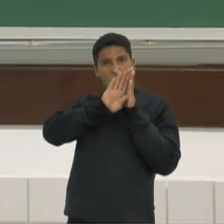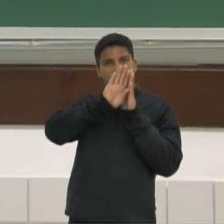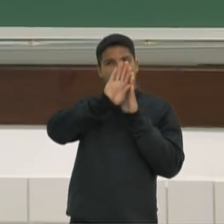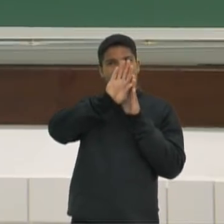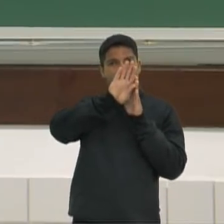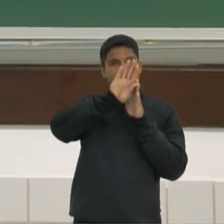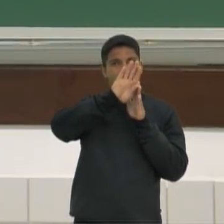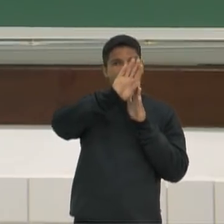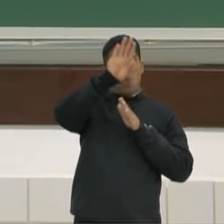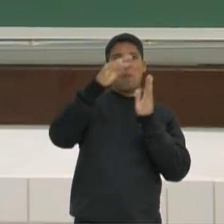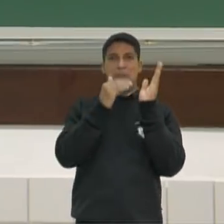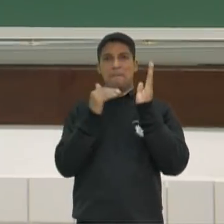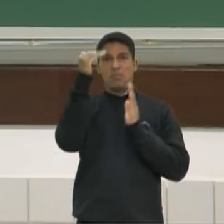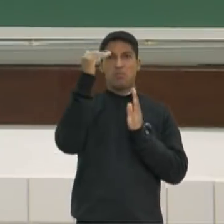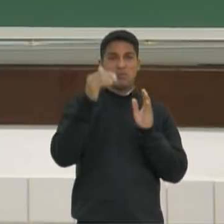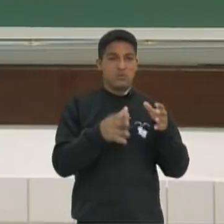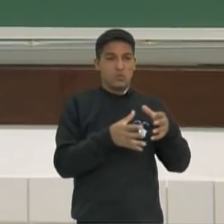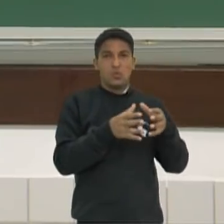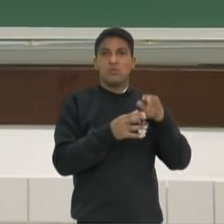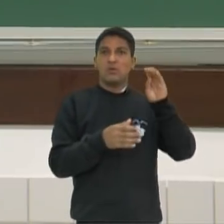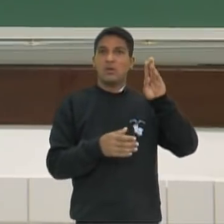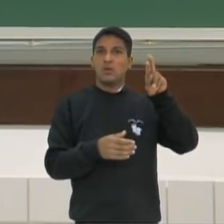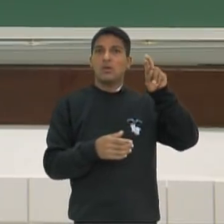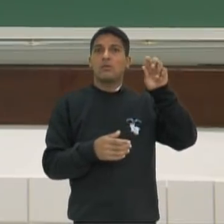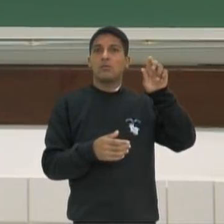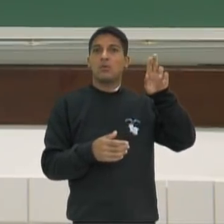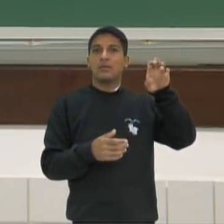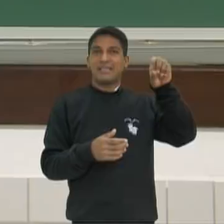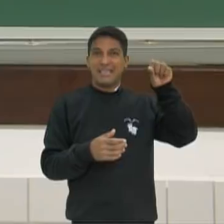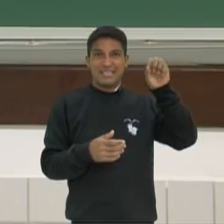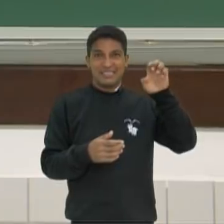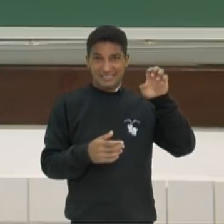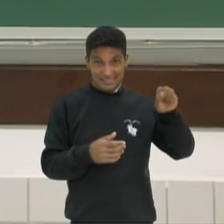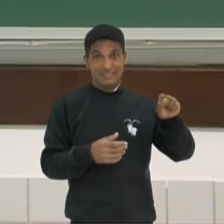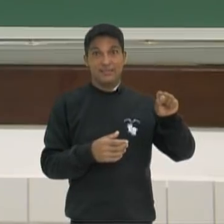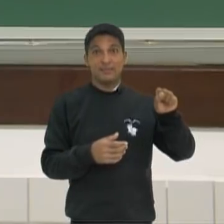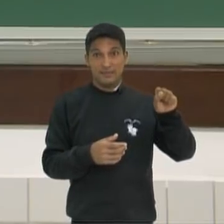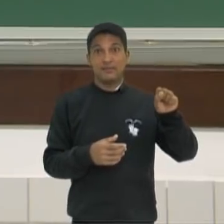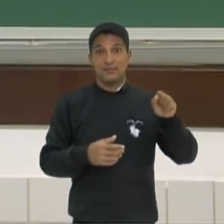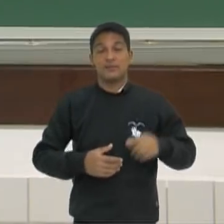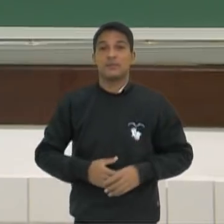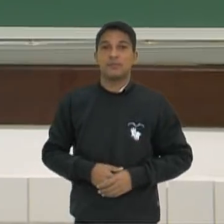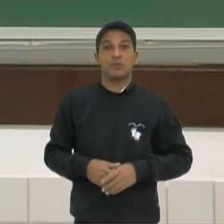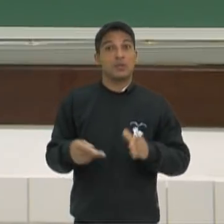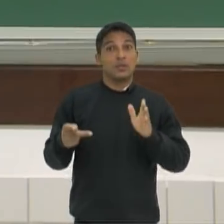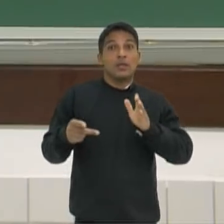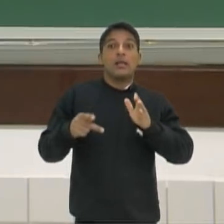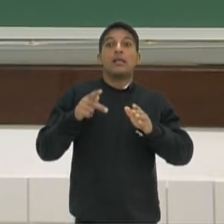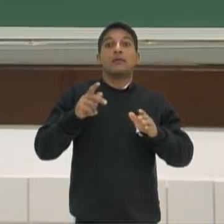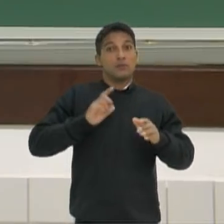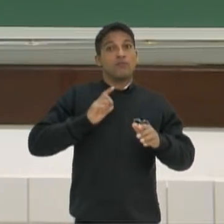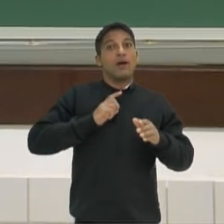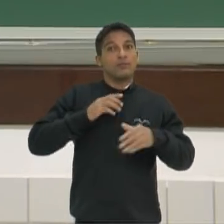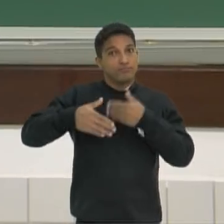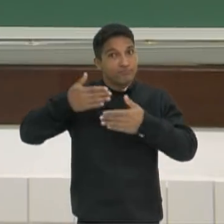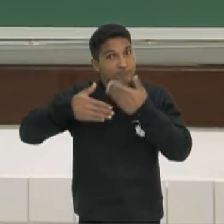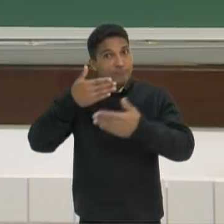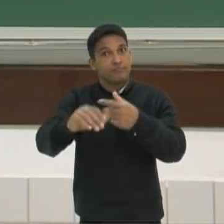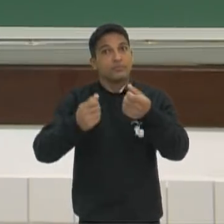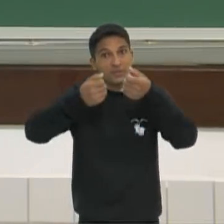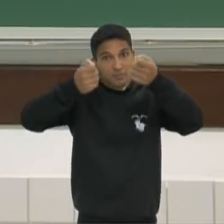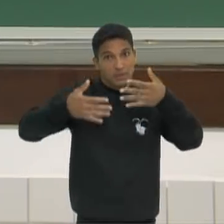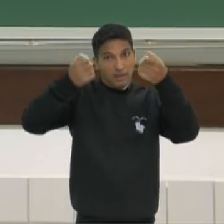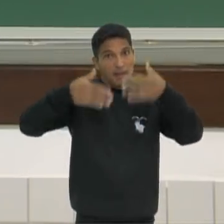burgueses, eles vão ter muita história para frente, a gente vai falar muito sobre eles ainda. Nós vimos